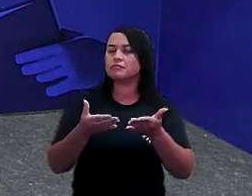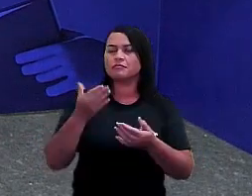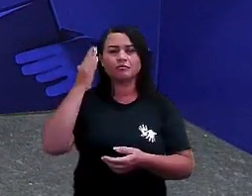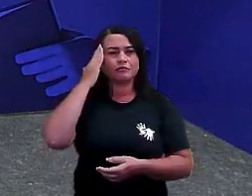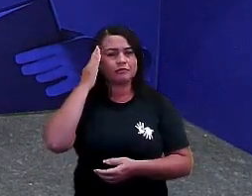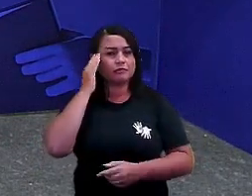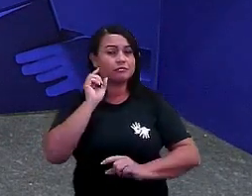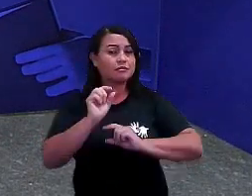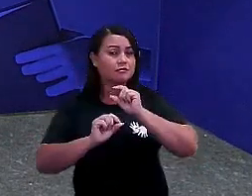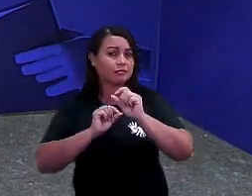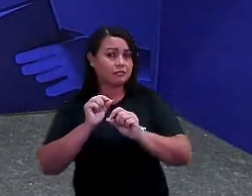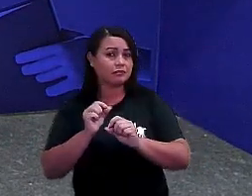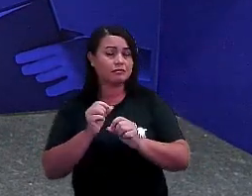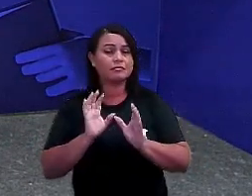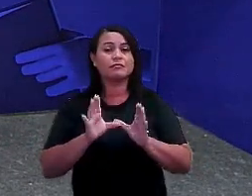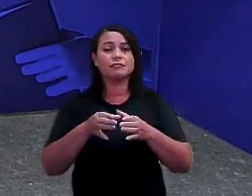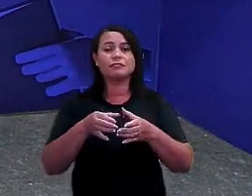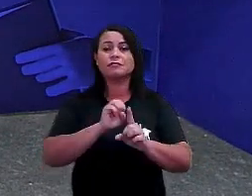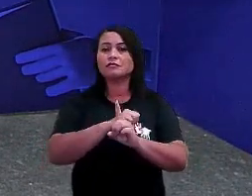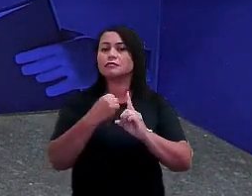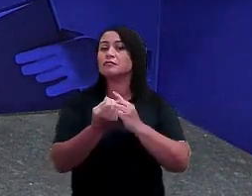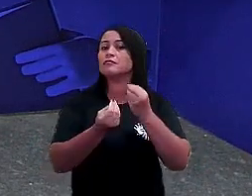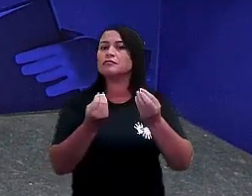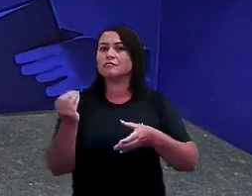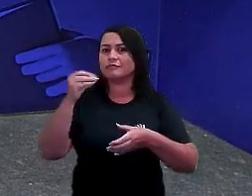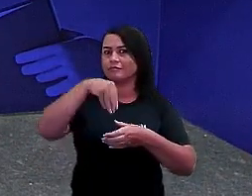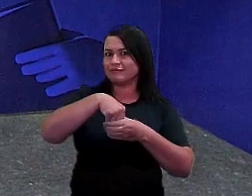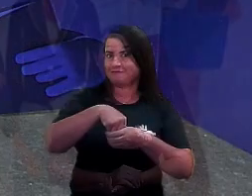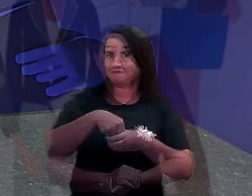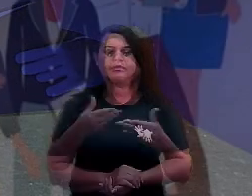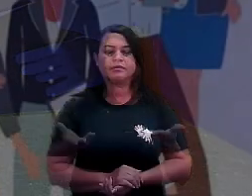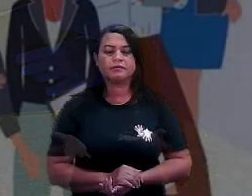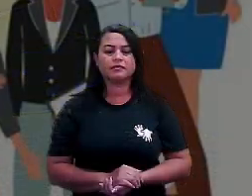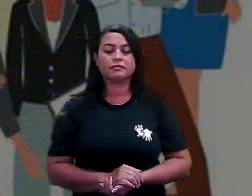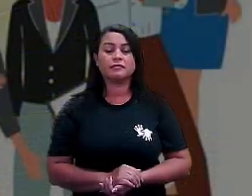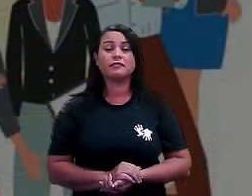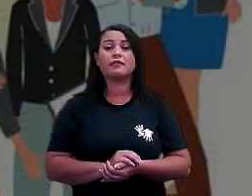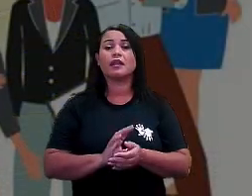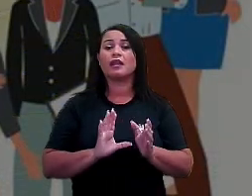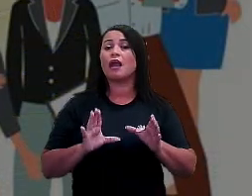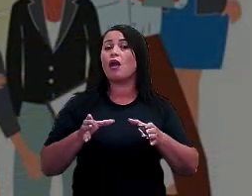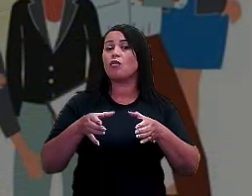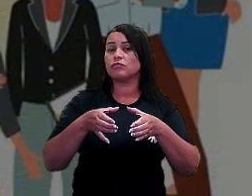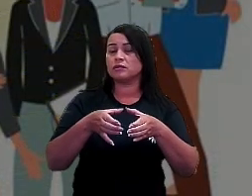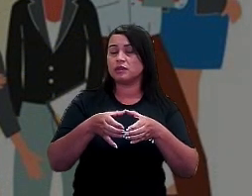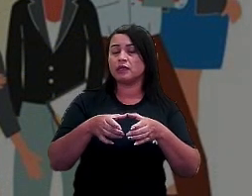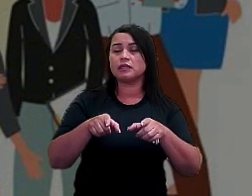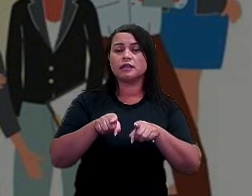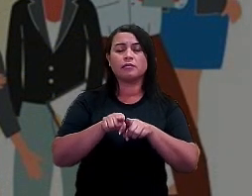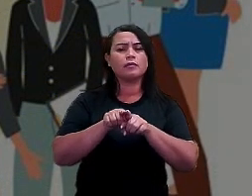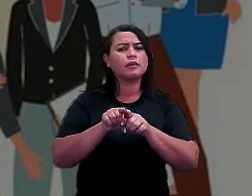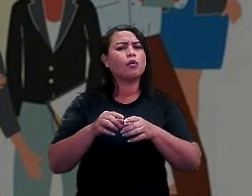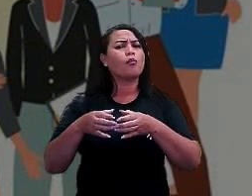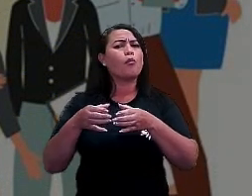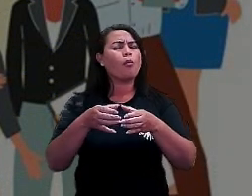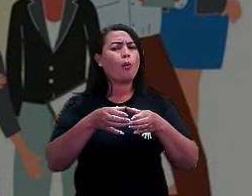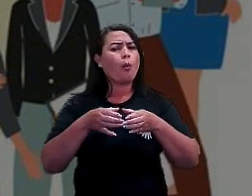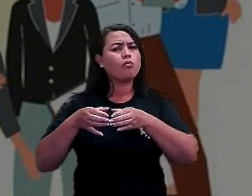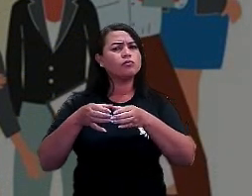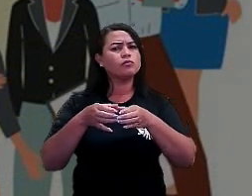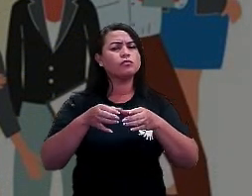grupos sociais e como estamos inseridos neles. Vamos lá? A comunidade e os grupos sociais. Vivemos em